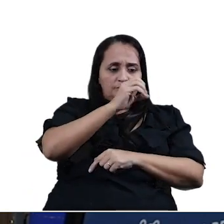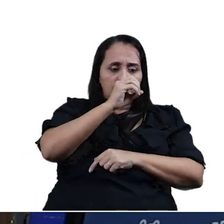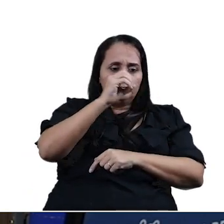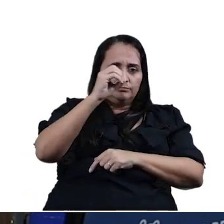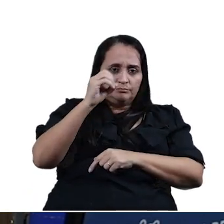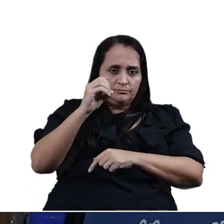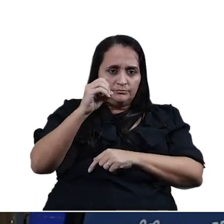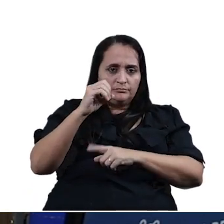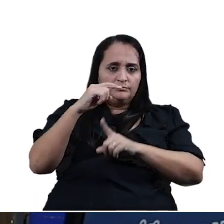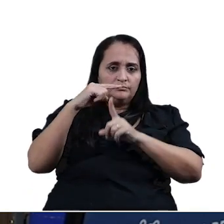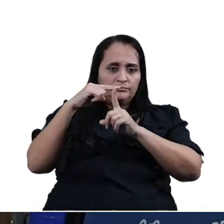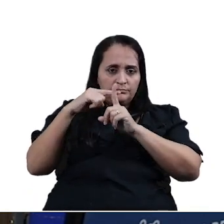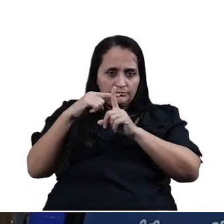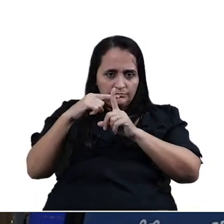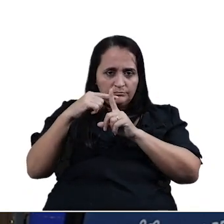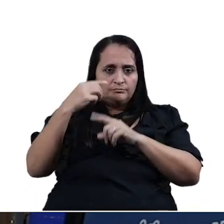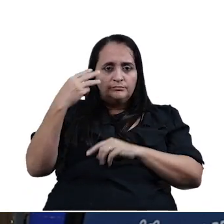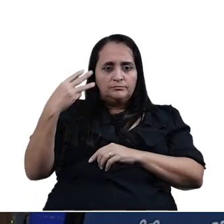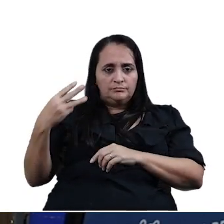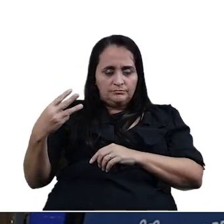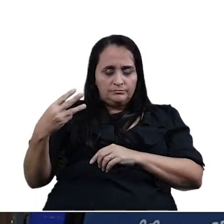203 vai ser